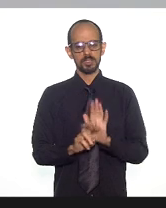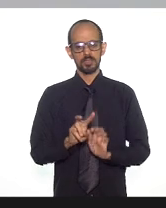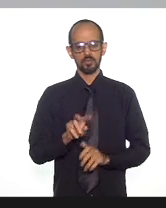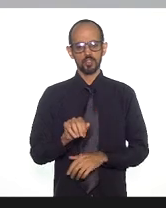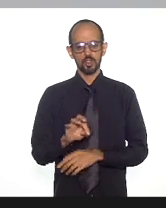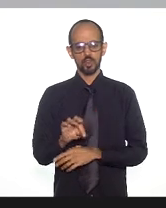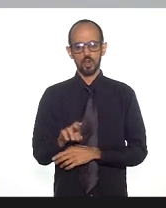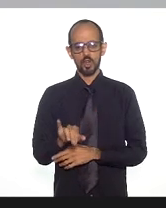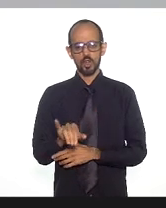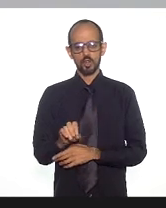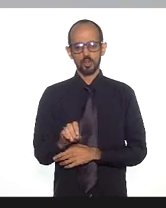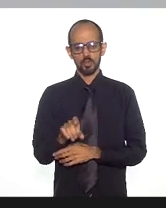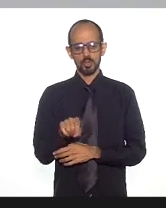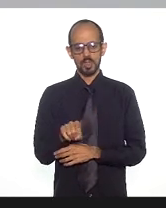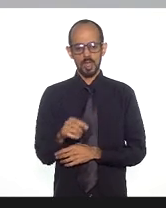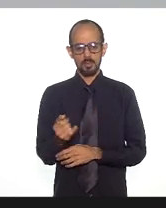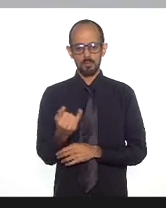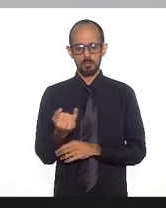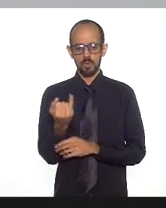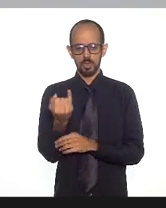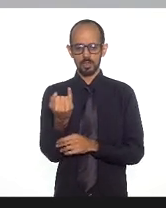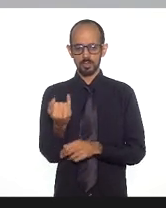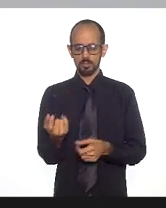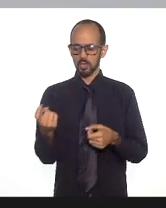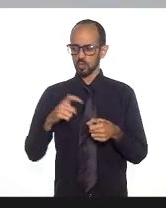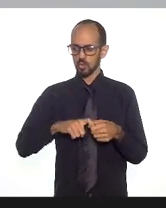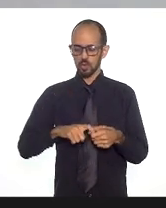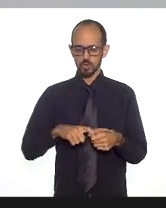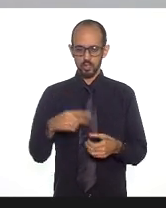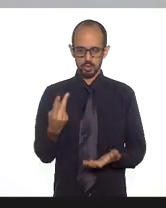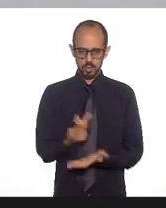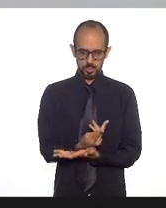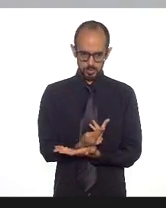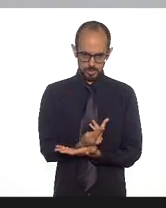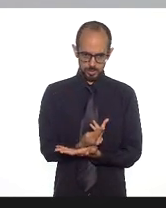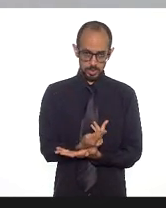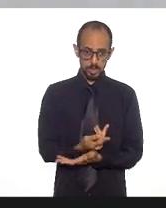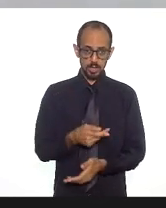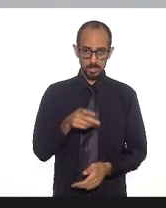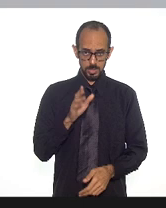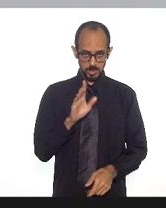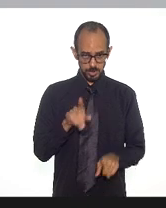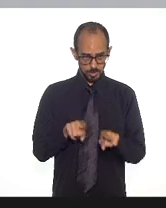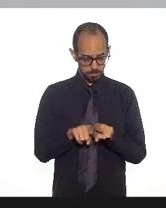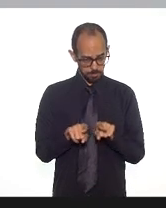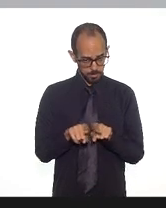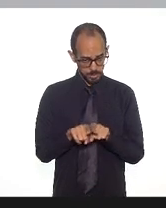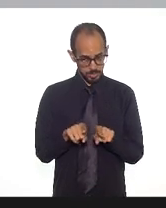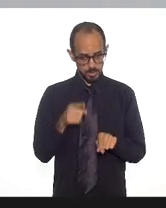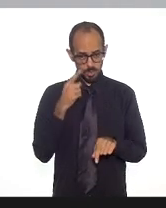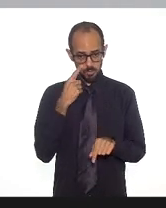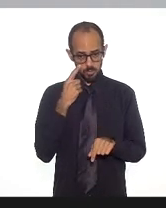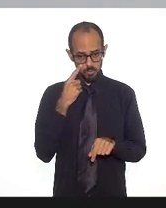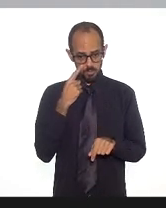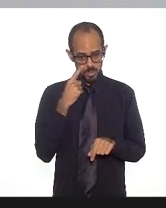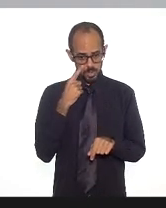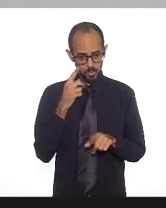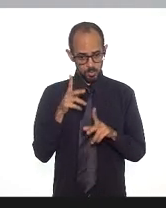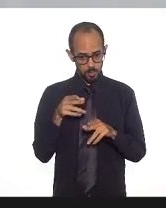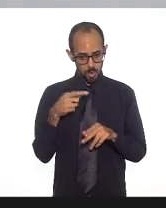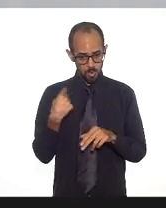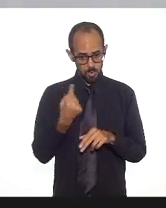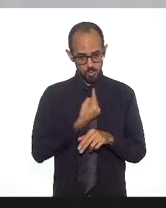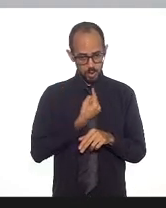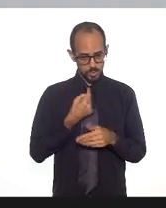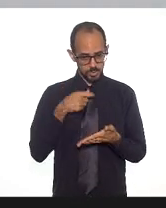são fundamentais para o consórcio acontecer, né, e que estão vendo, assim como nós, essa